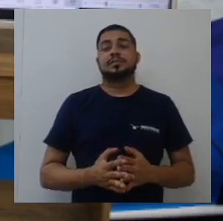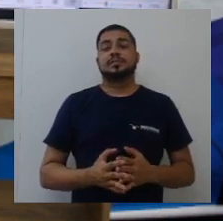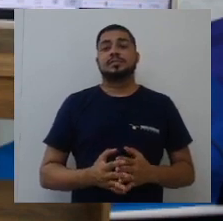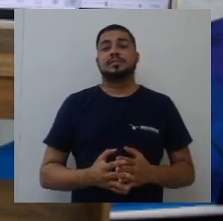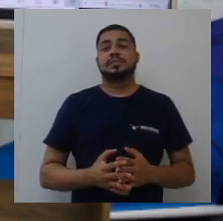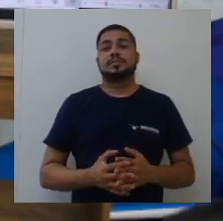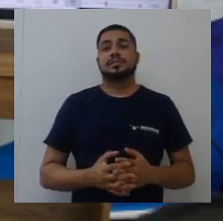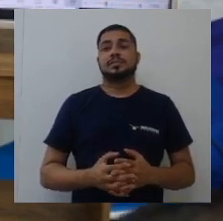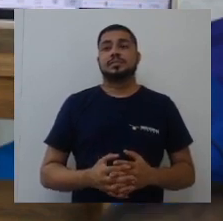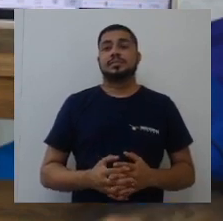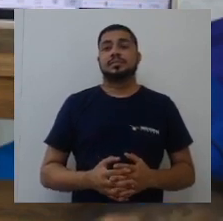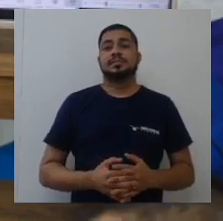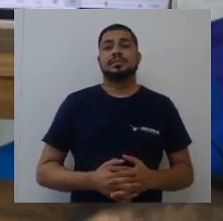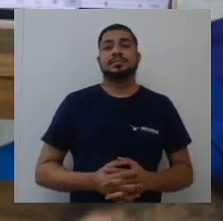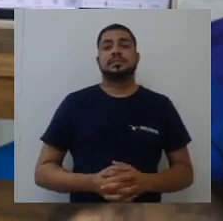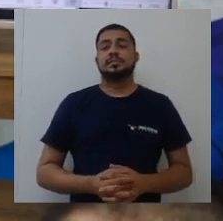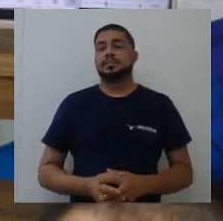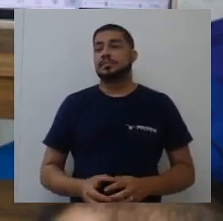Isso.